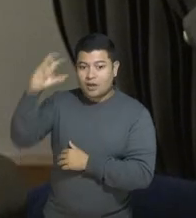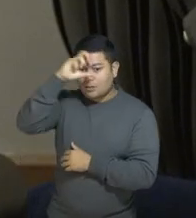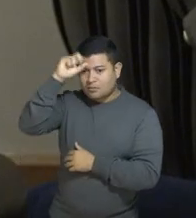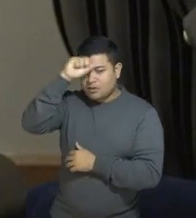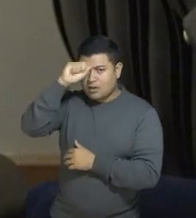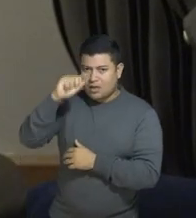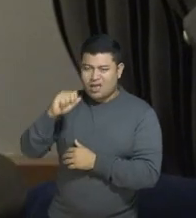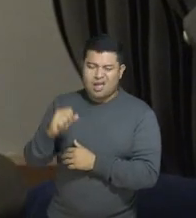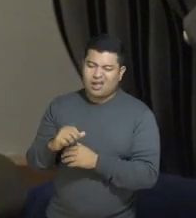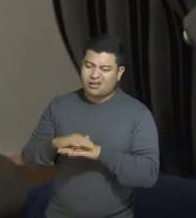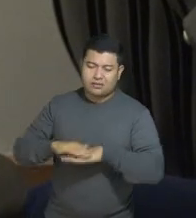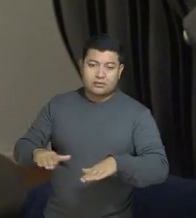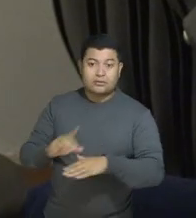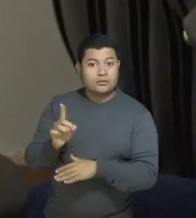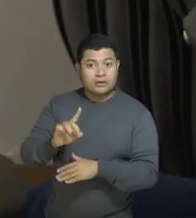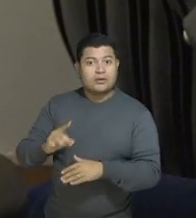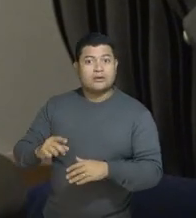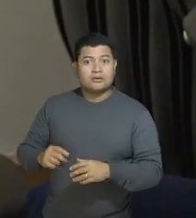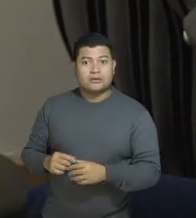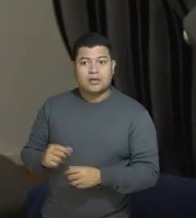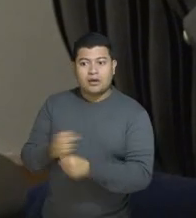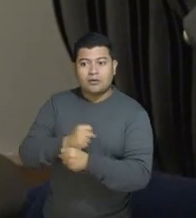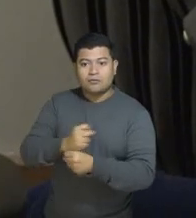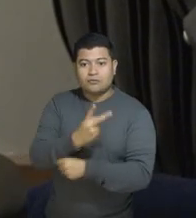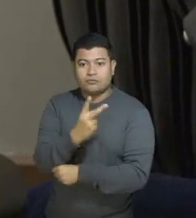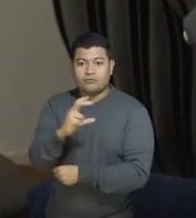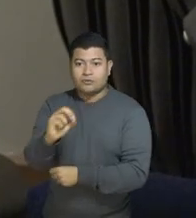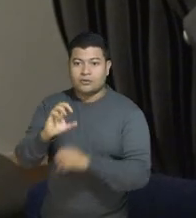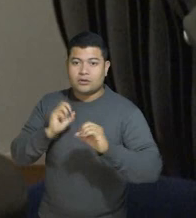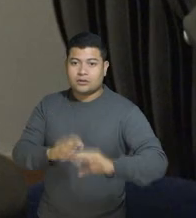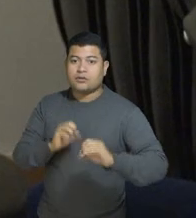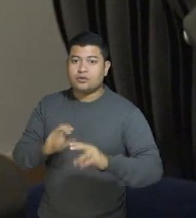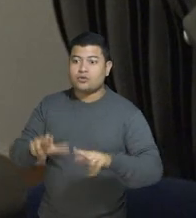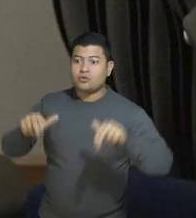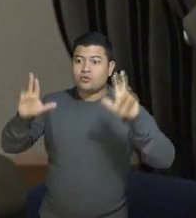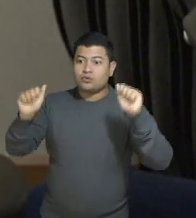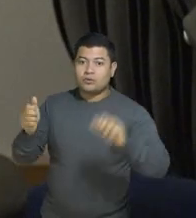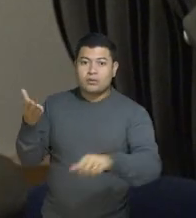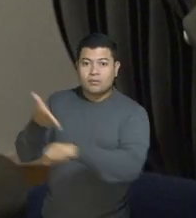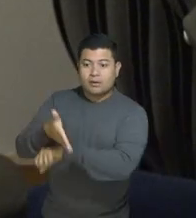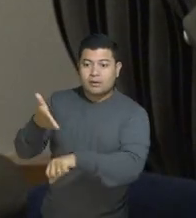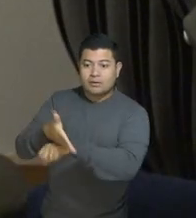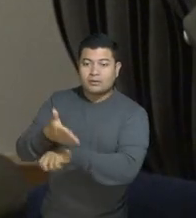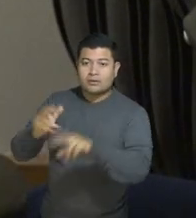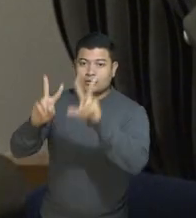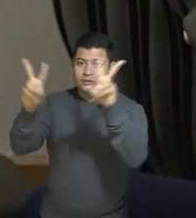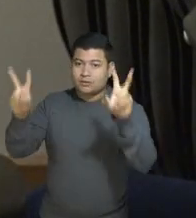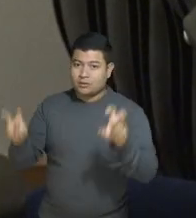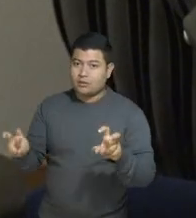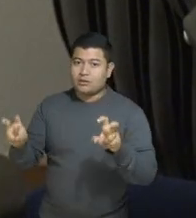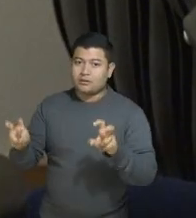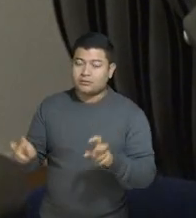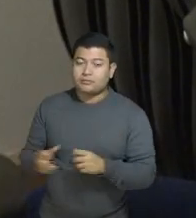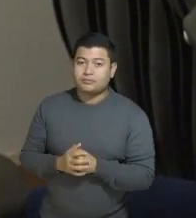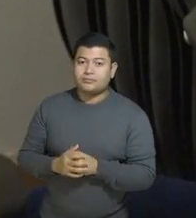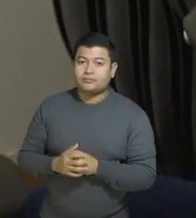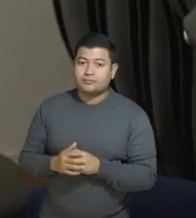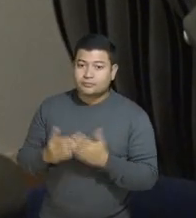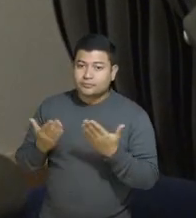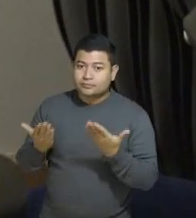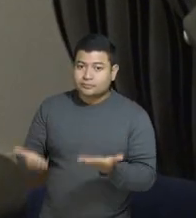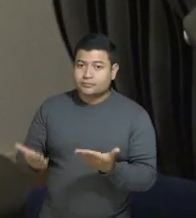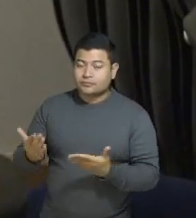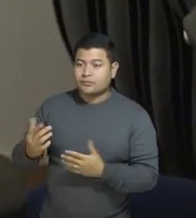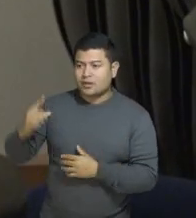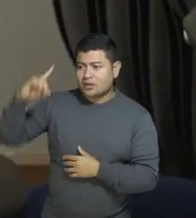E eu vou dizer para você, eu estou quase 20 anos na educação, eu nunca participei de um evento com essa temática. Assim, dessa forma, né?